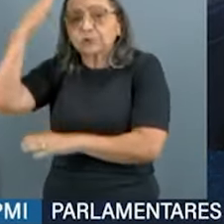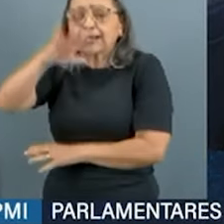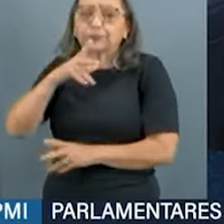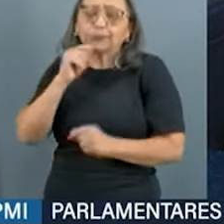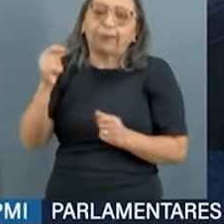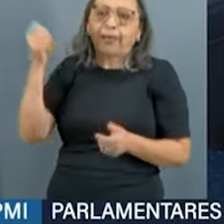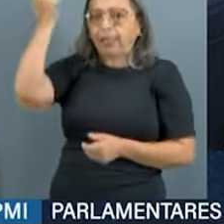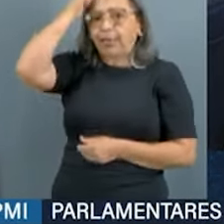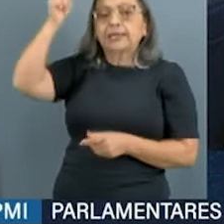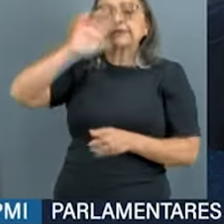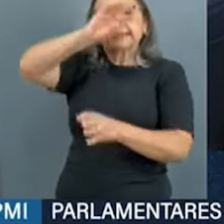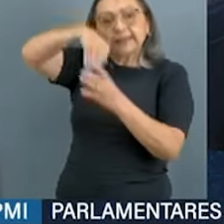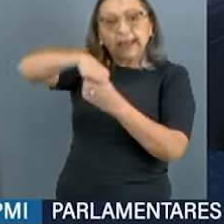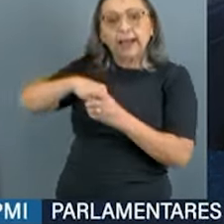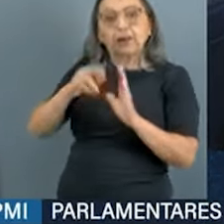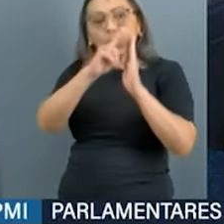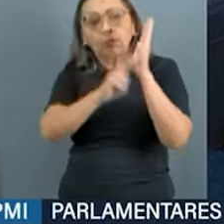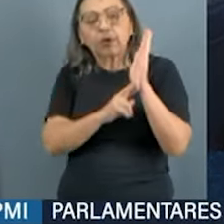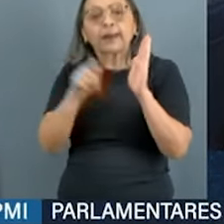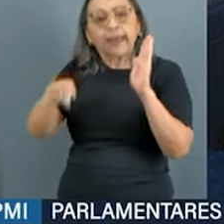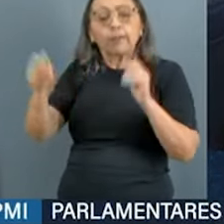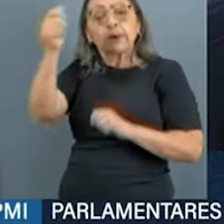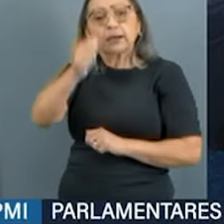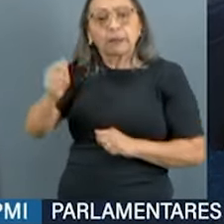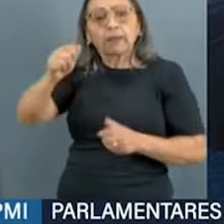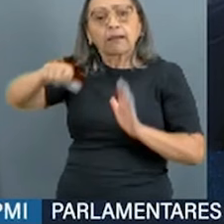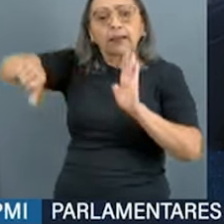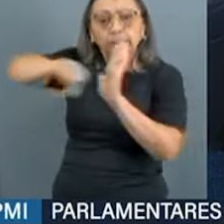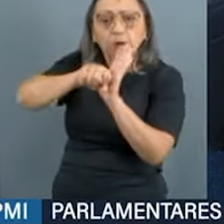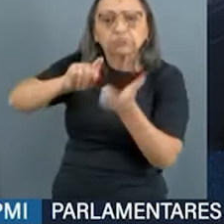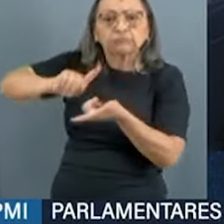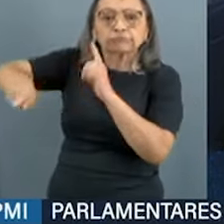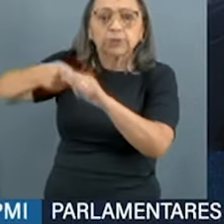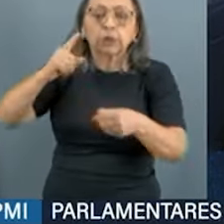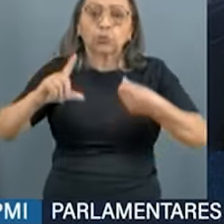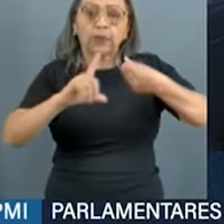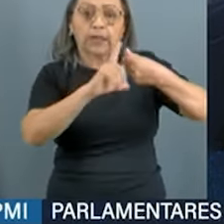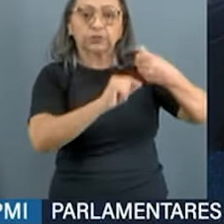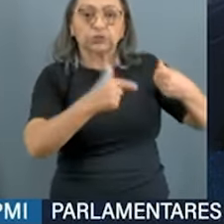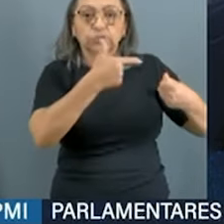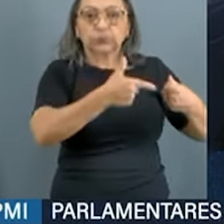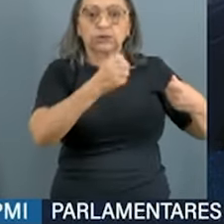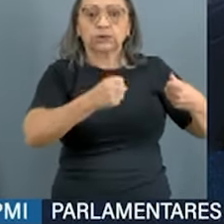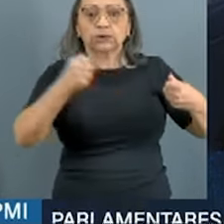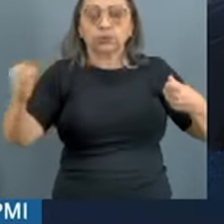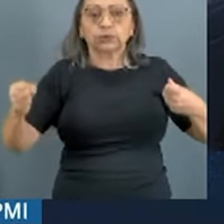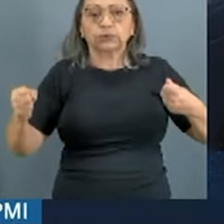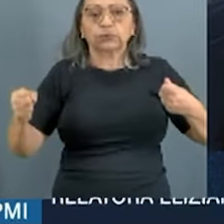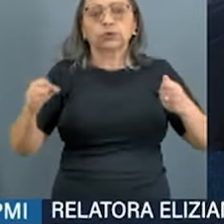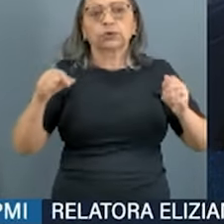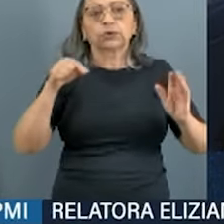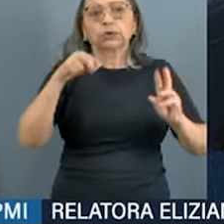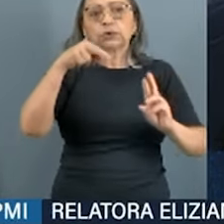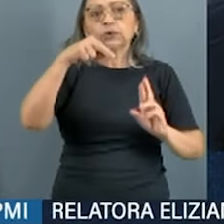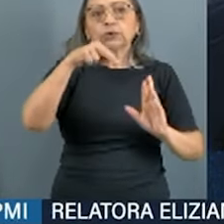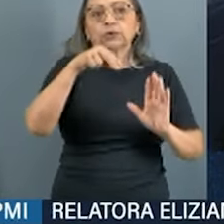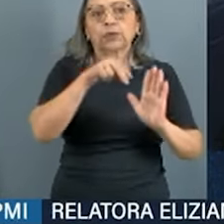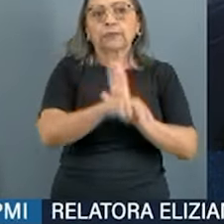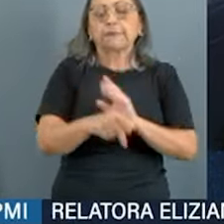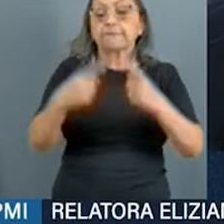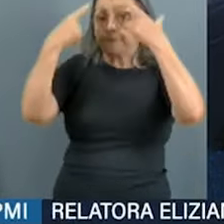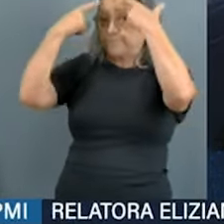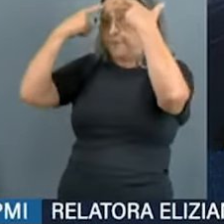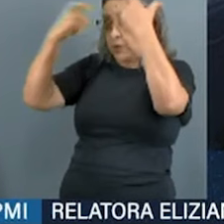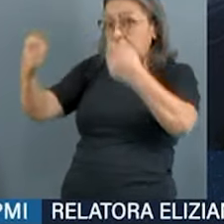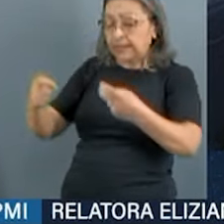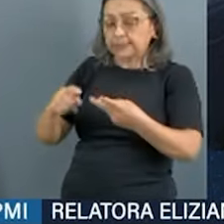arrolado como Associação criminosa no artigo 288 do capte violência política